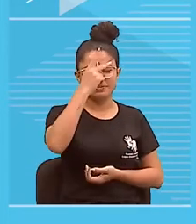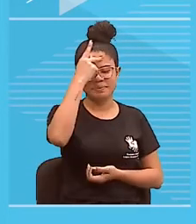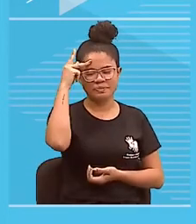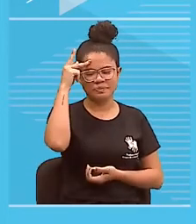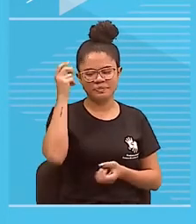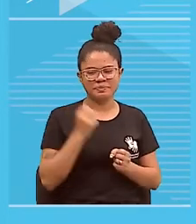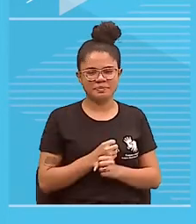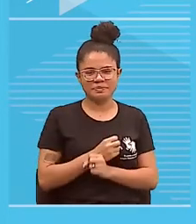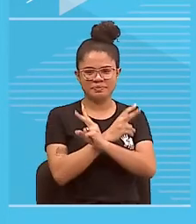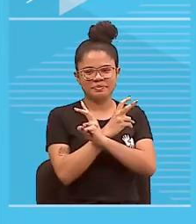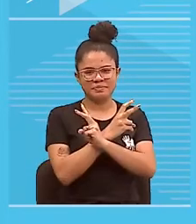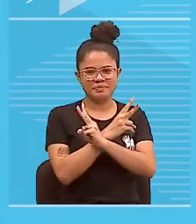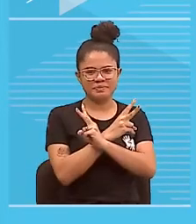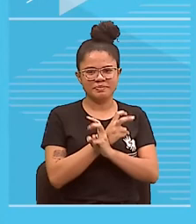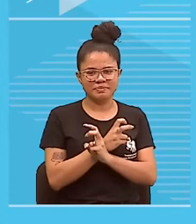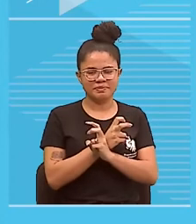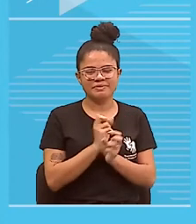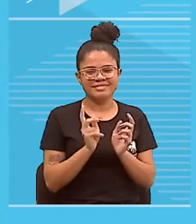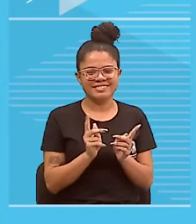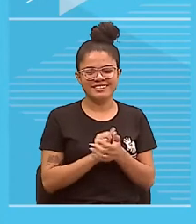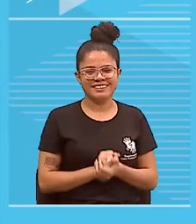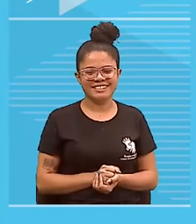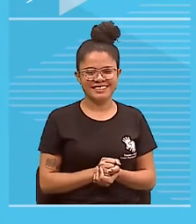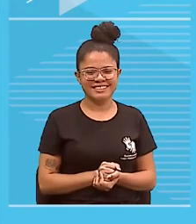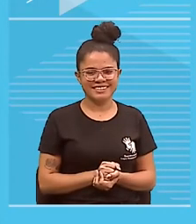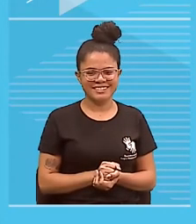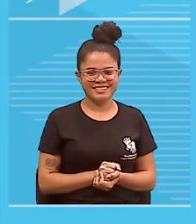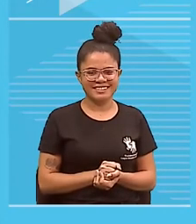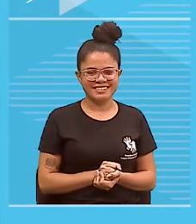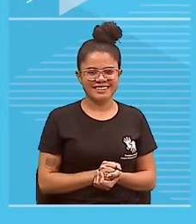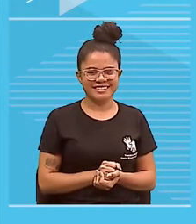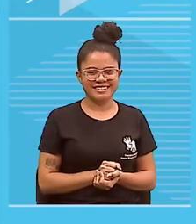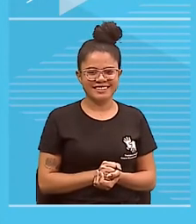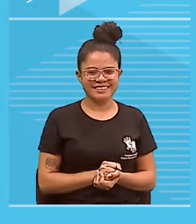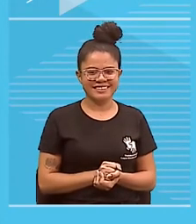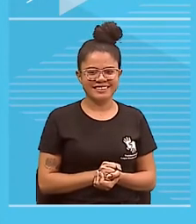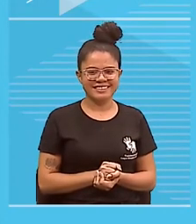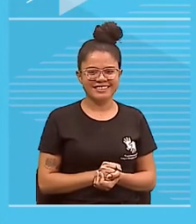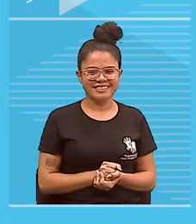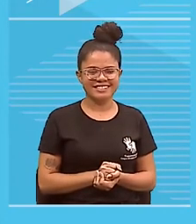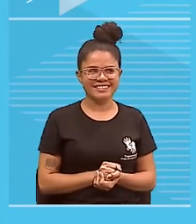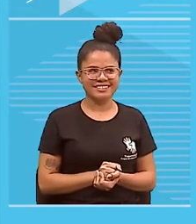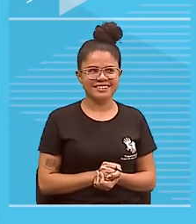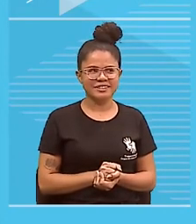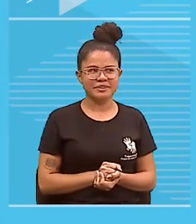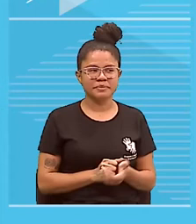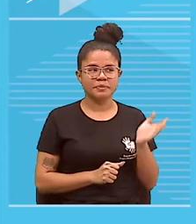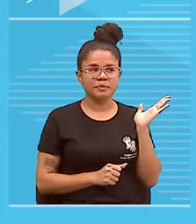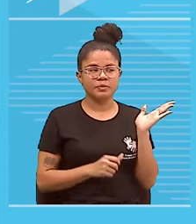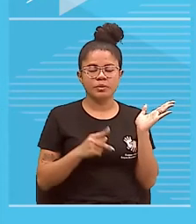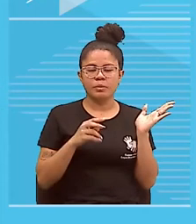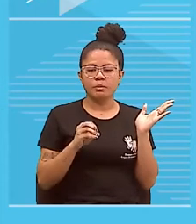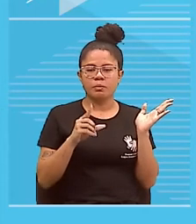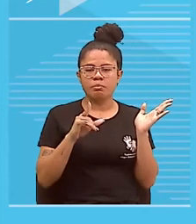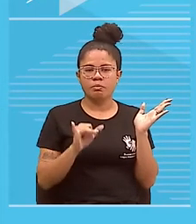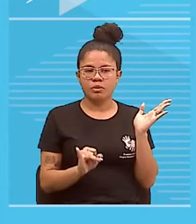a oração de São Bento aí para vocês hora Claro Eita Adriana os polissacarídeos